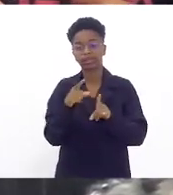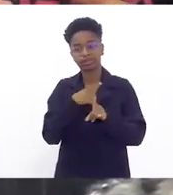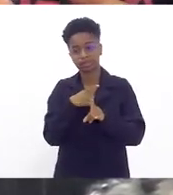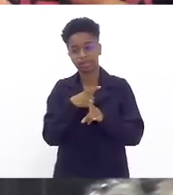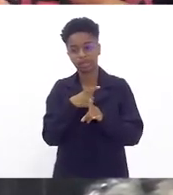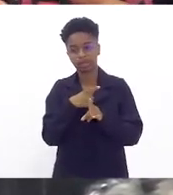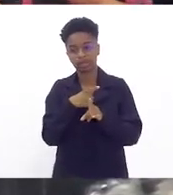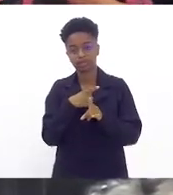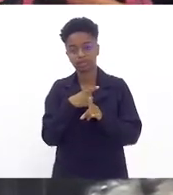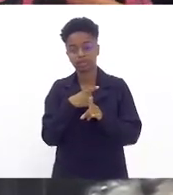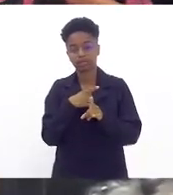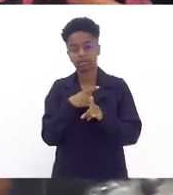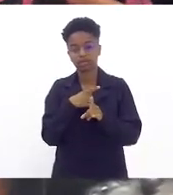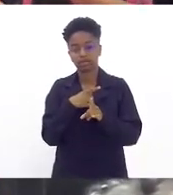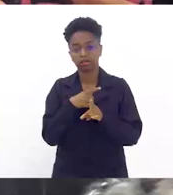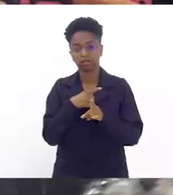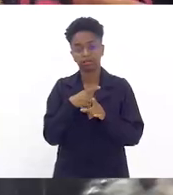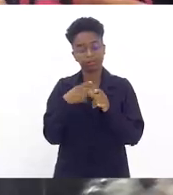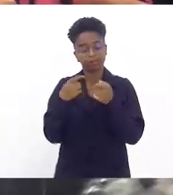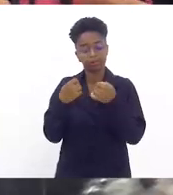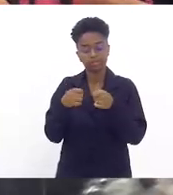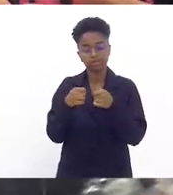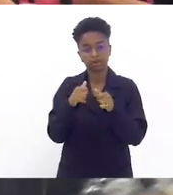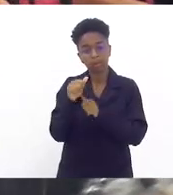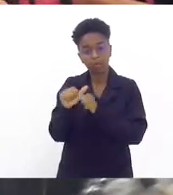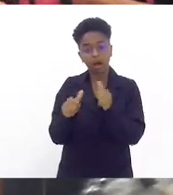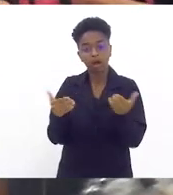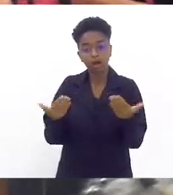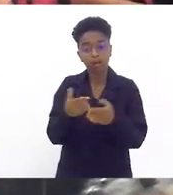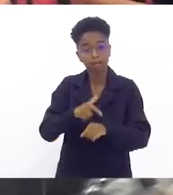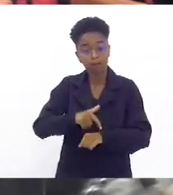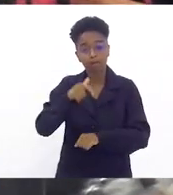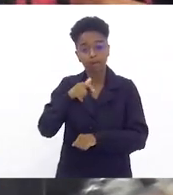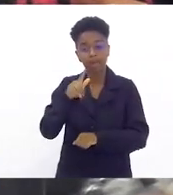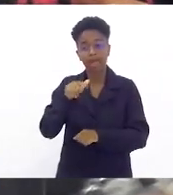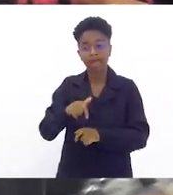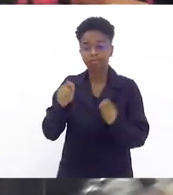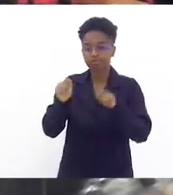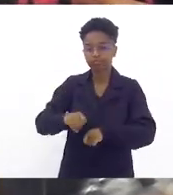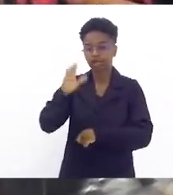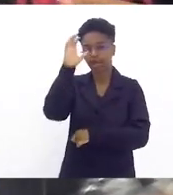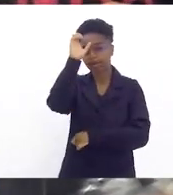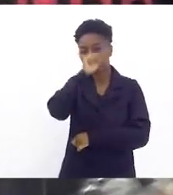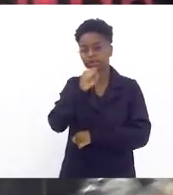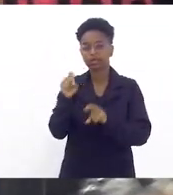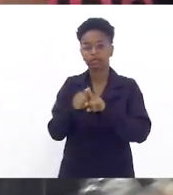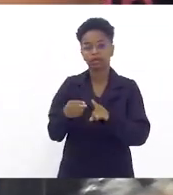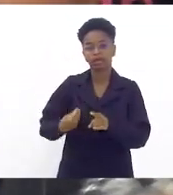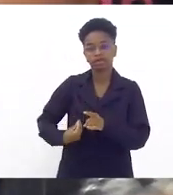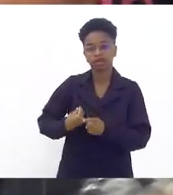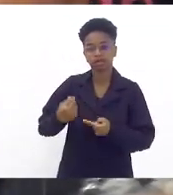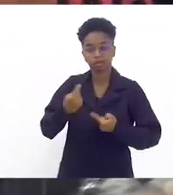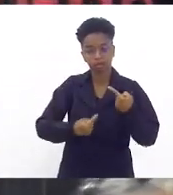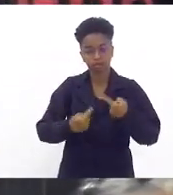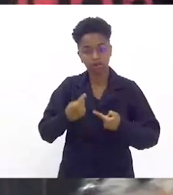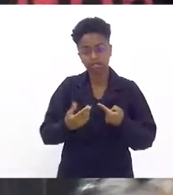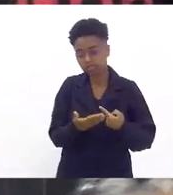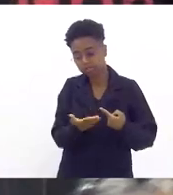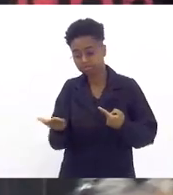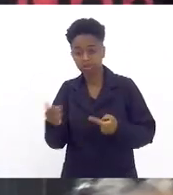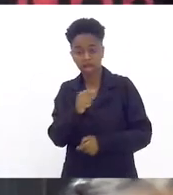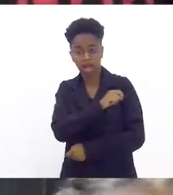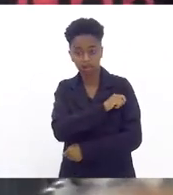ao contrário que transformar esse momento no momento de aprendizado de vida política para esses alunos